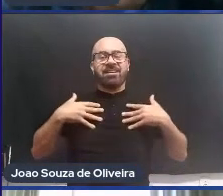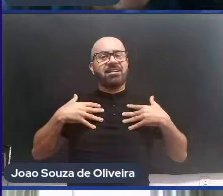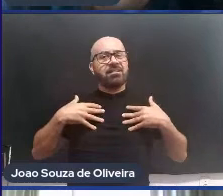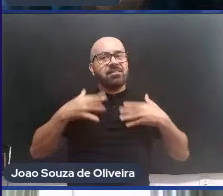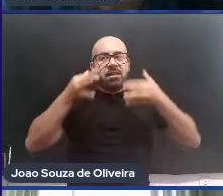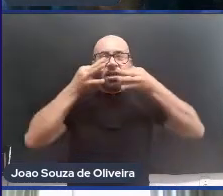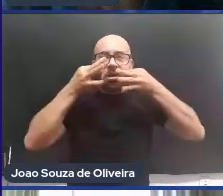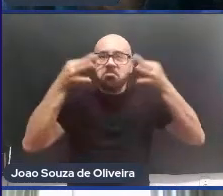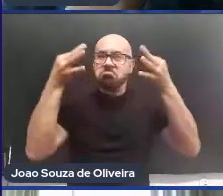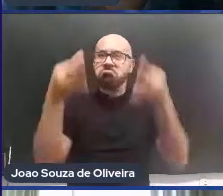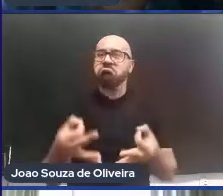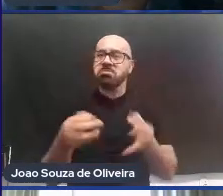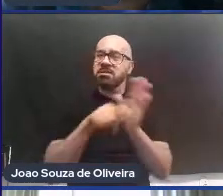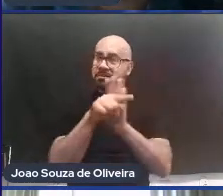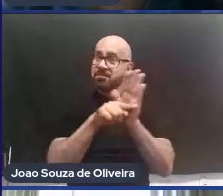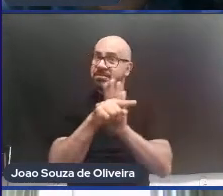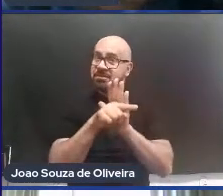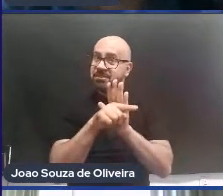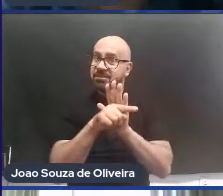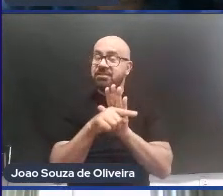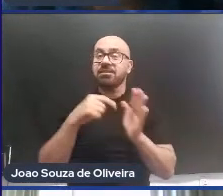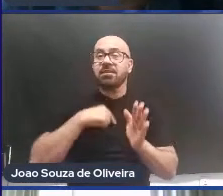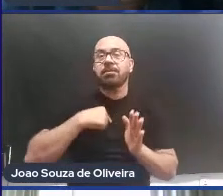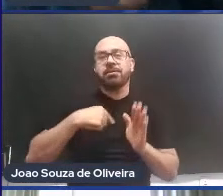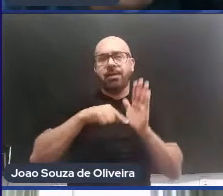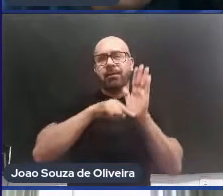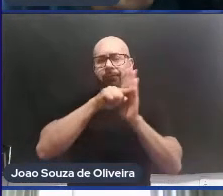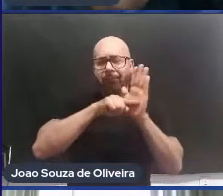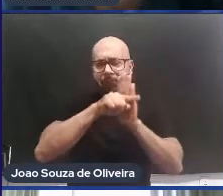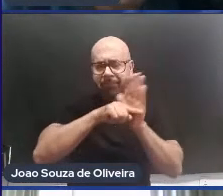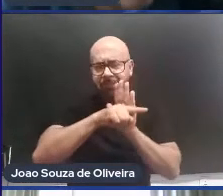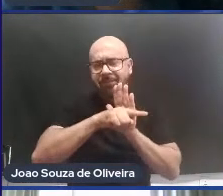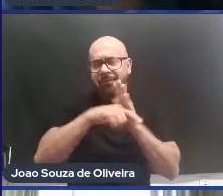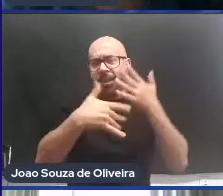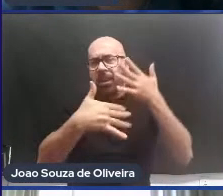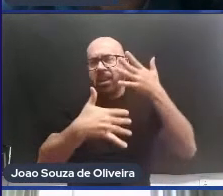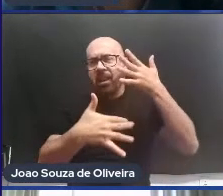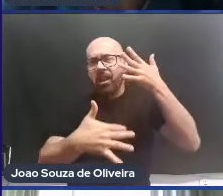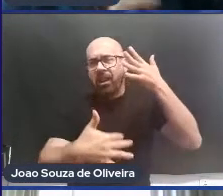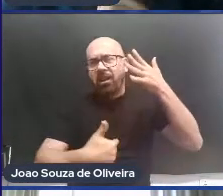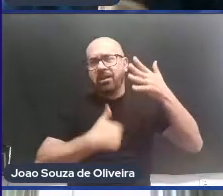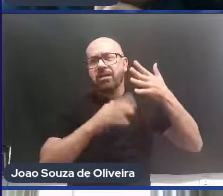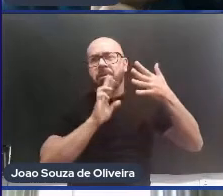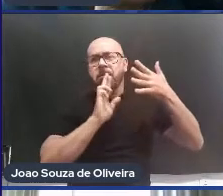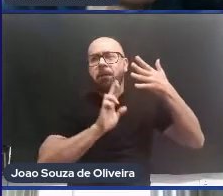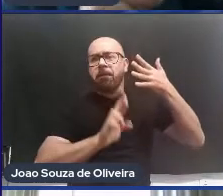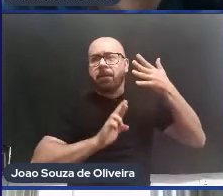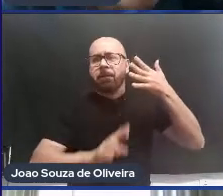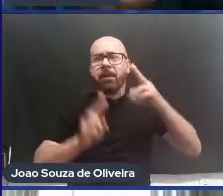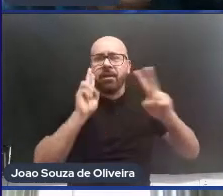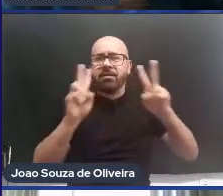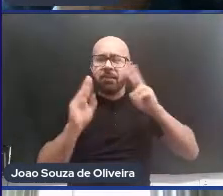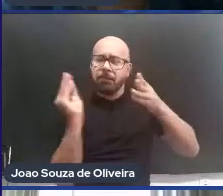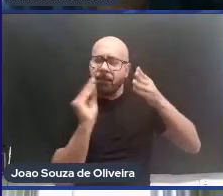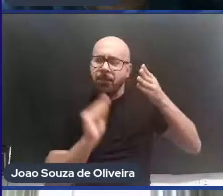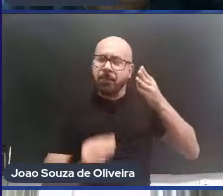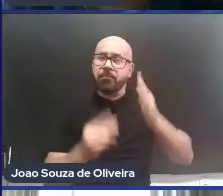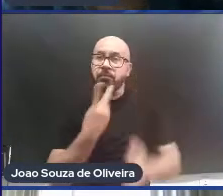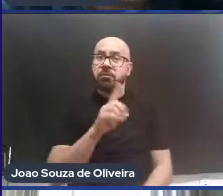na pesquisa e a gente tem um banco de dados muito grande com relatos enorme